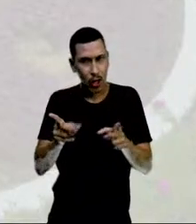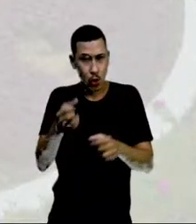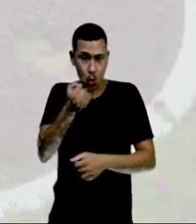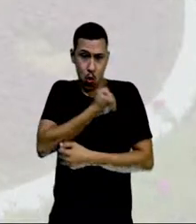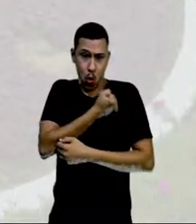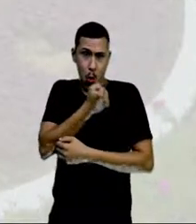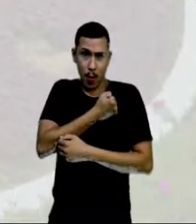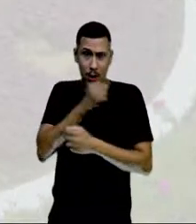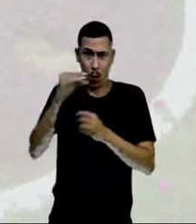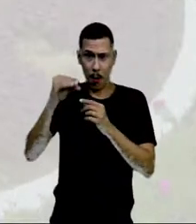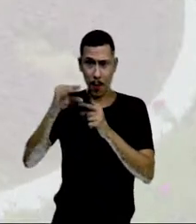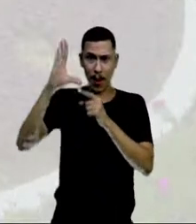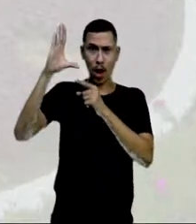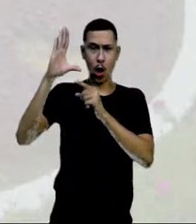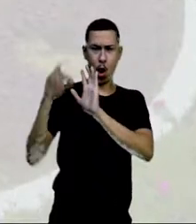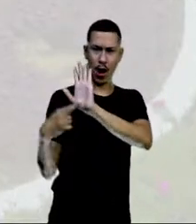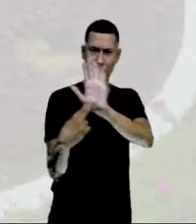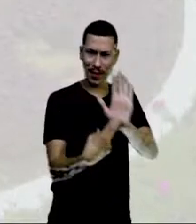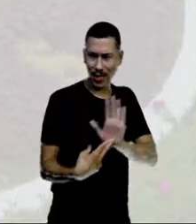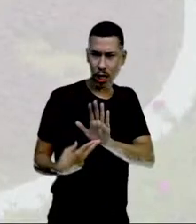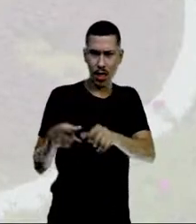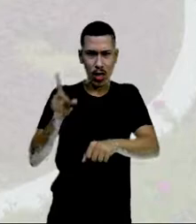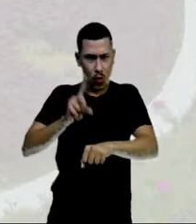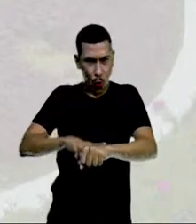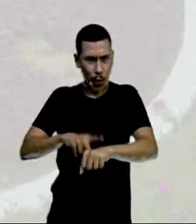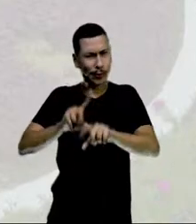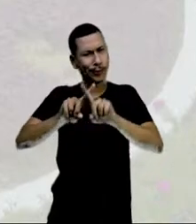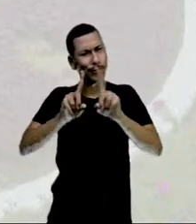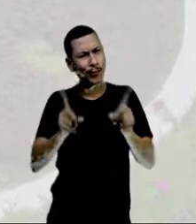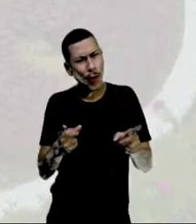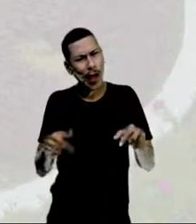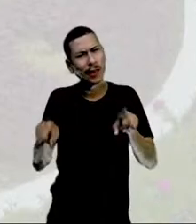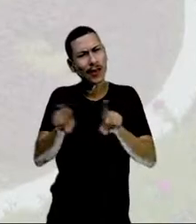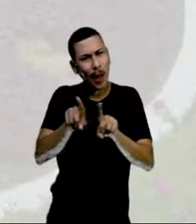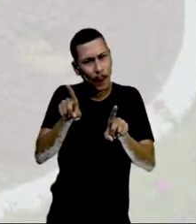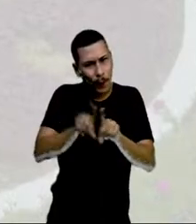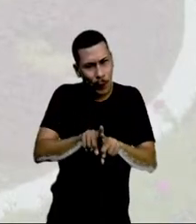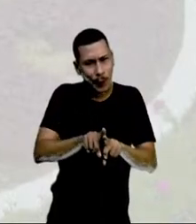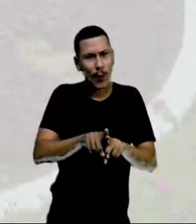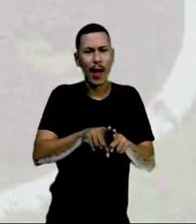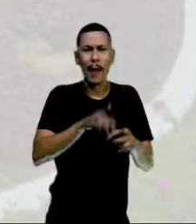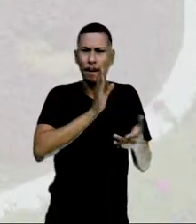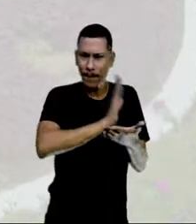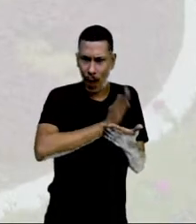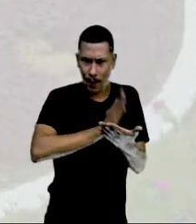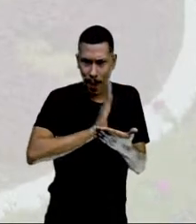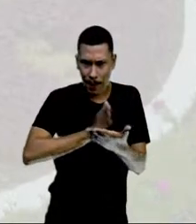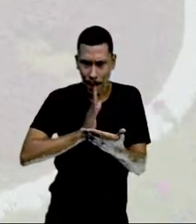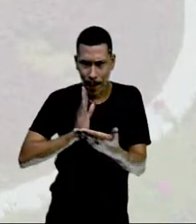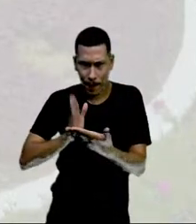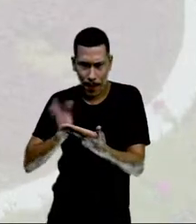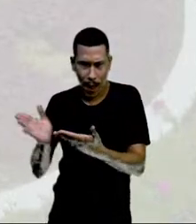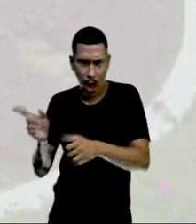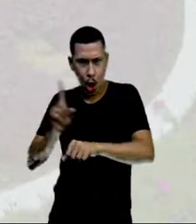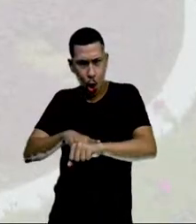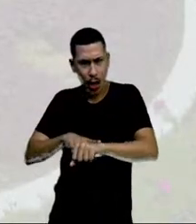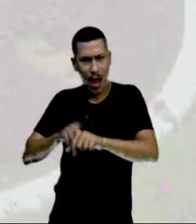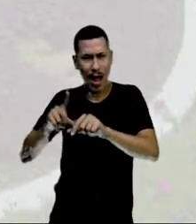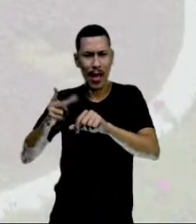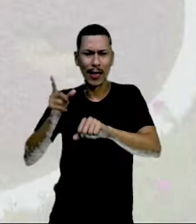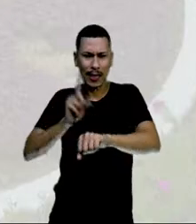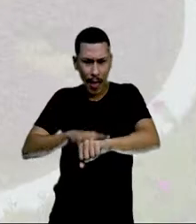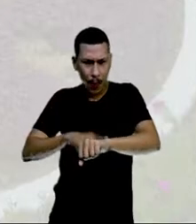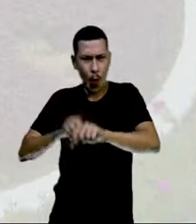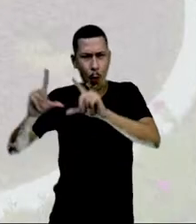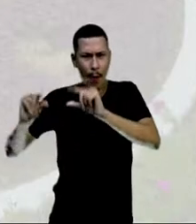maior representam horas. Mas existem as frações de hora, ou seja, os tempos menores,